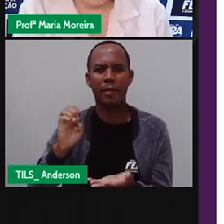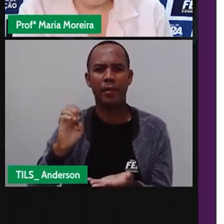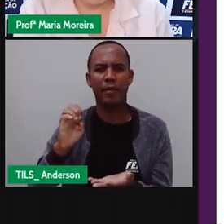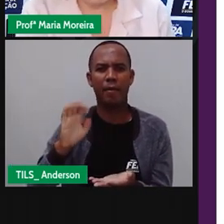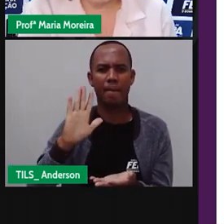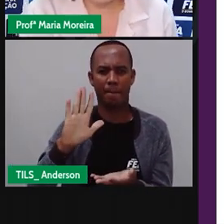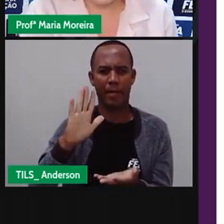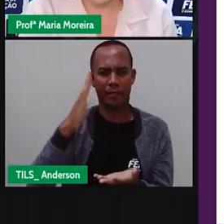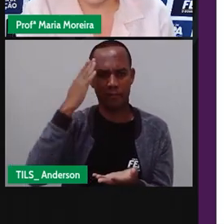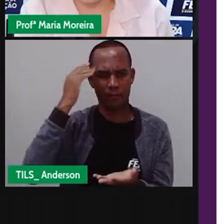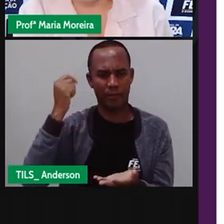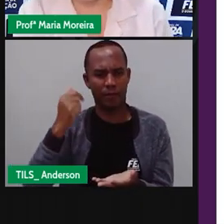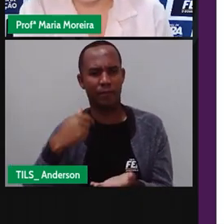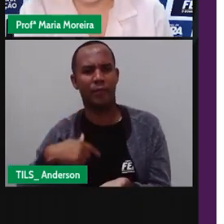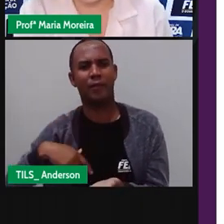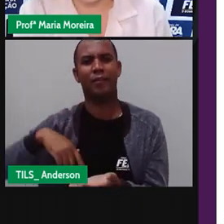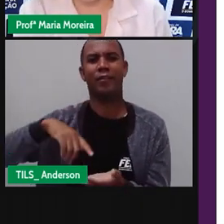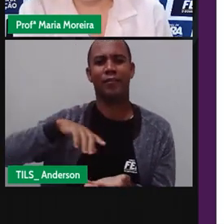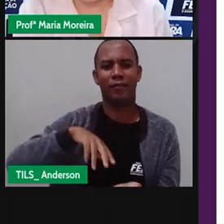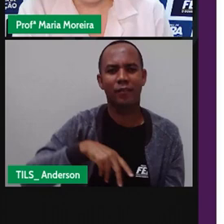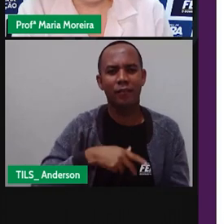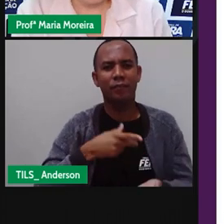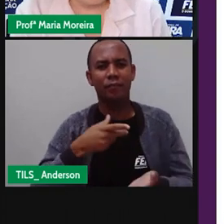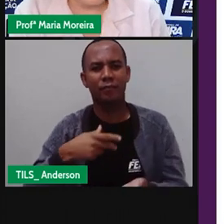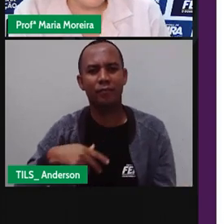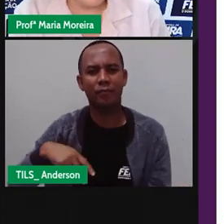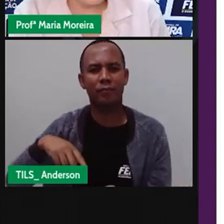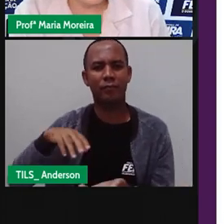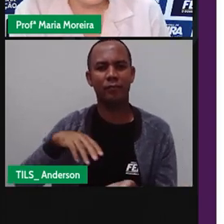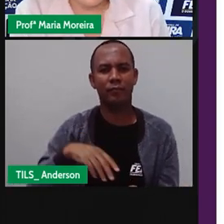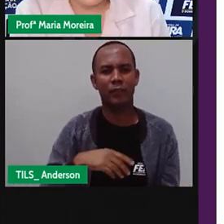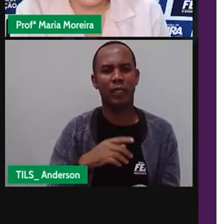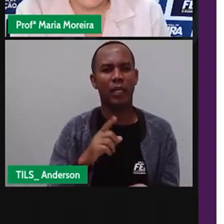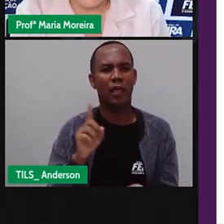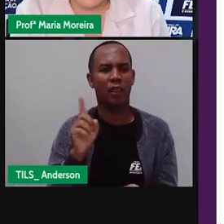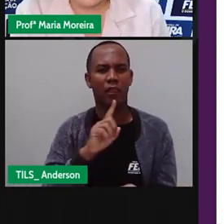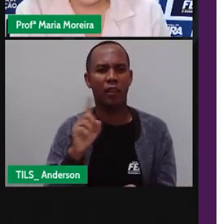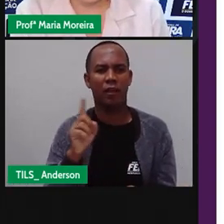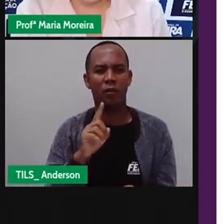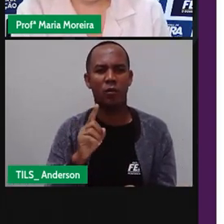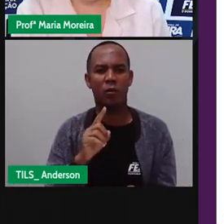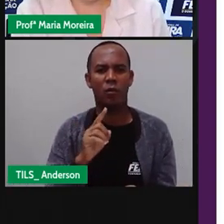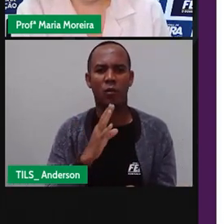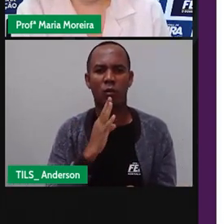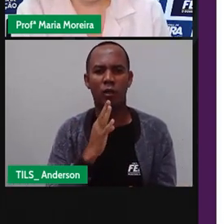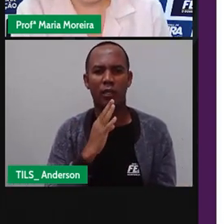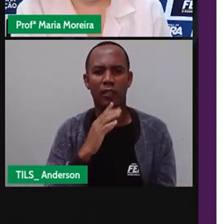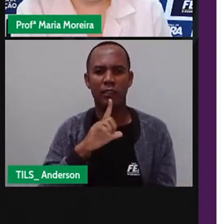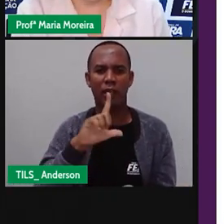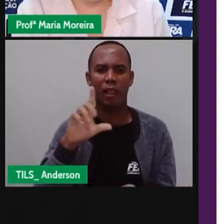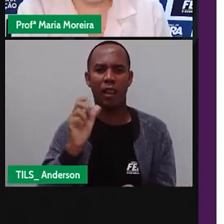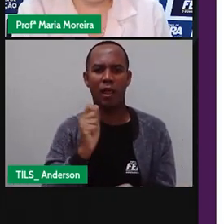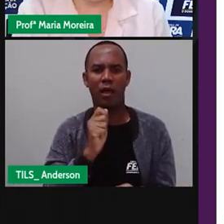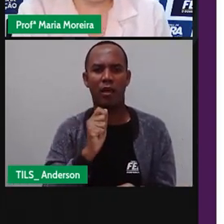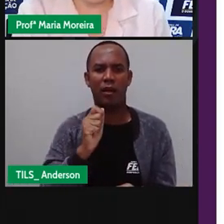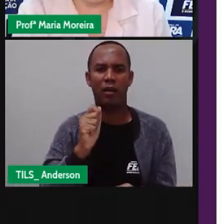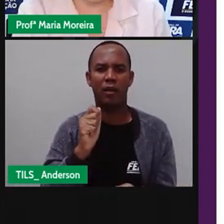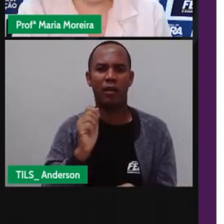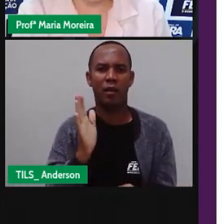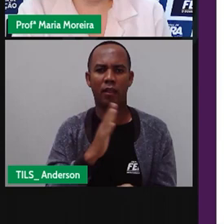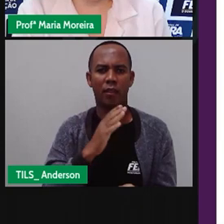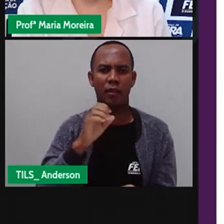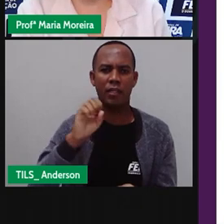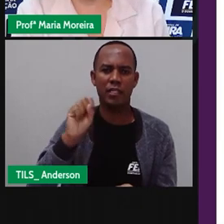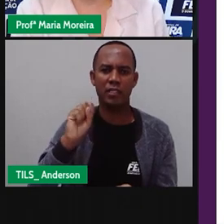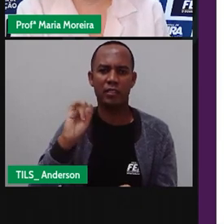inclina o corpo para lá e para cá. Não conhece nem lá, nem si, mas fecha